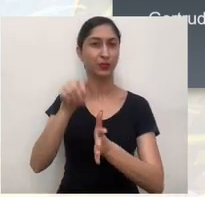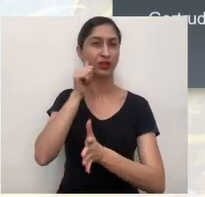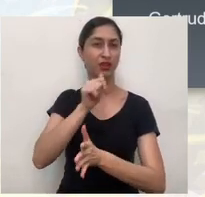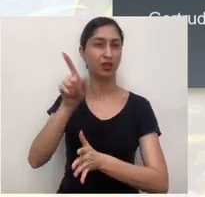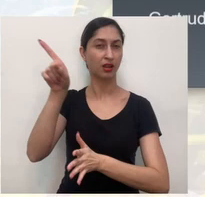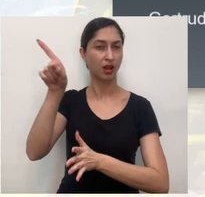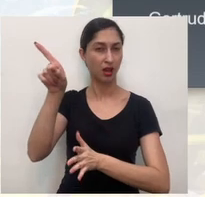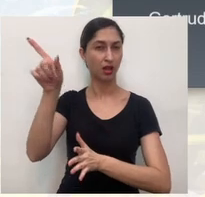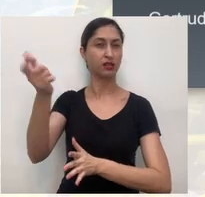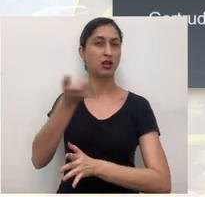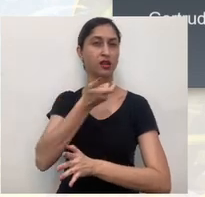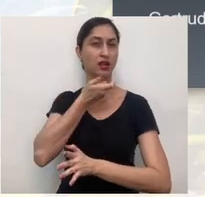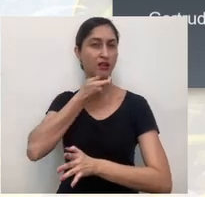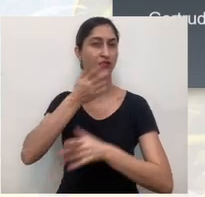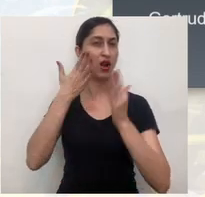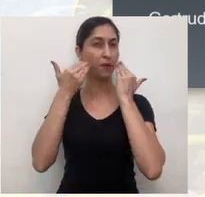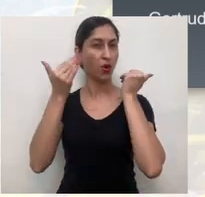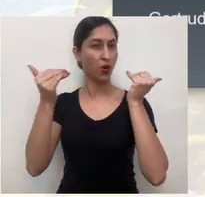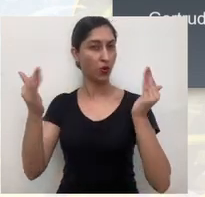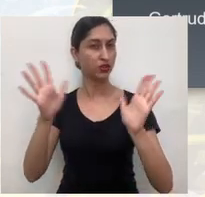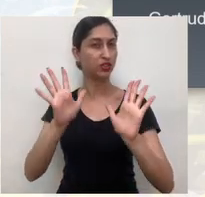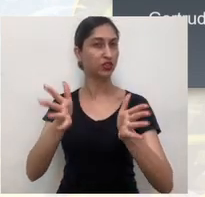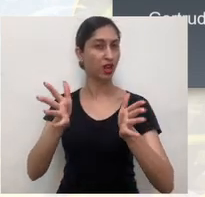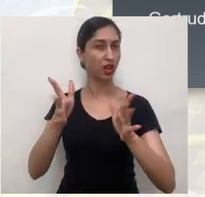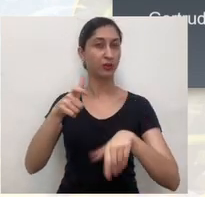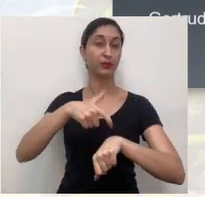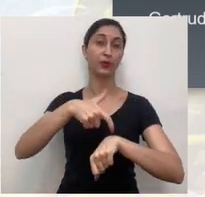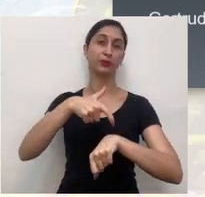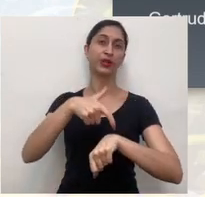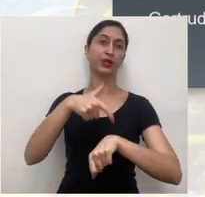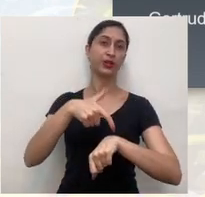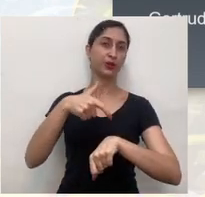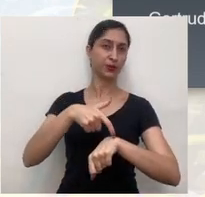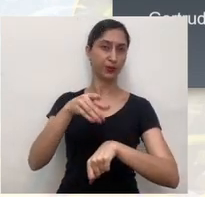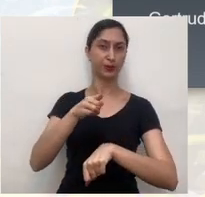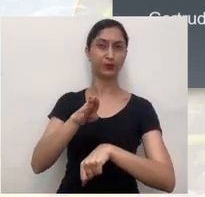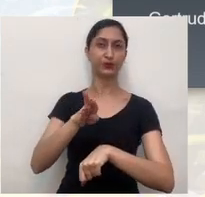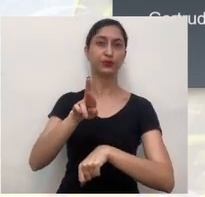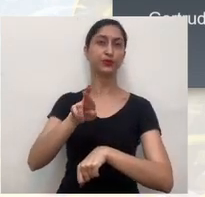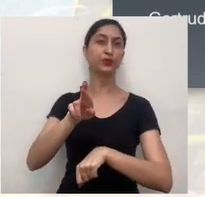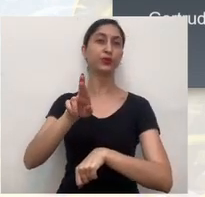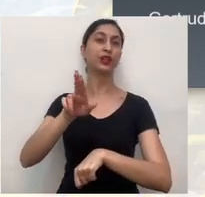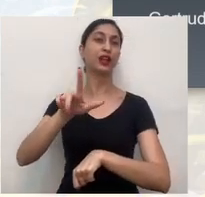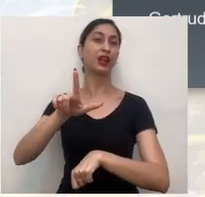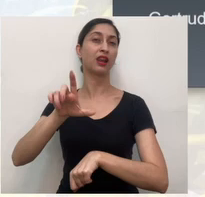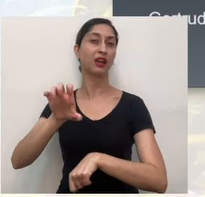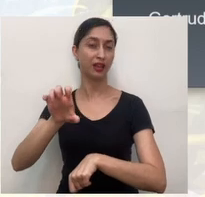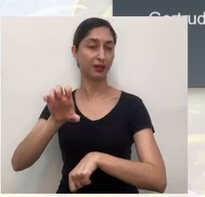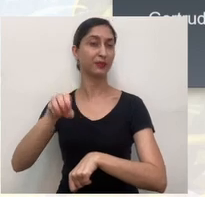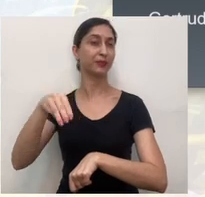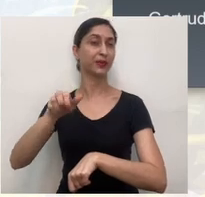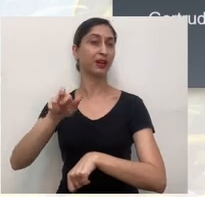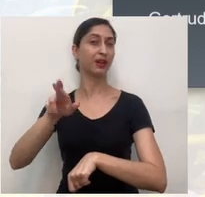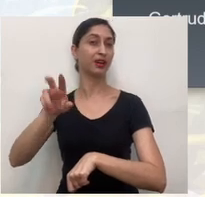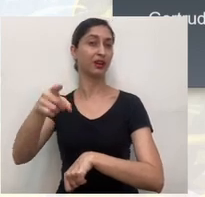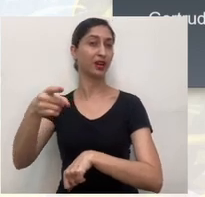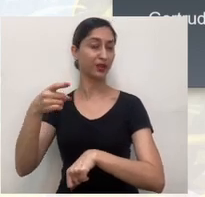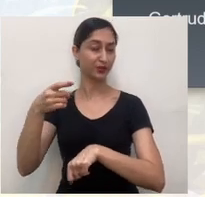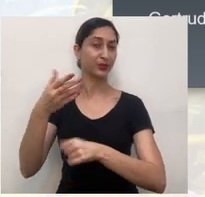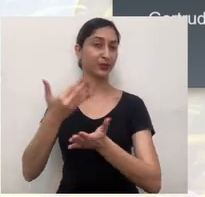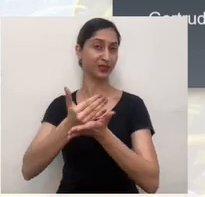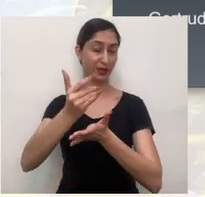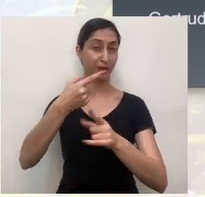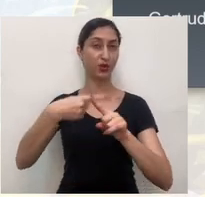que foi famosa um pouco antes do período do Burle Marx, um pouco antes do Burle Marx começar, porque